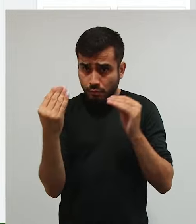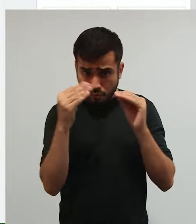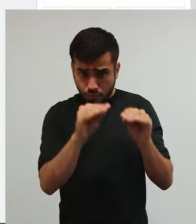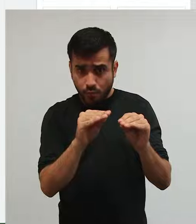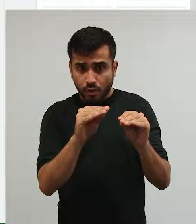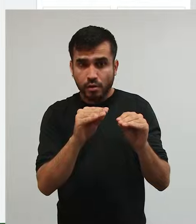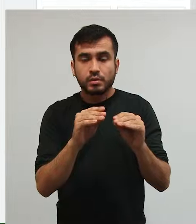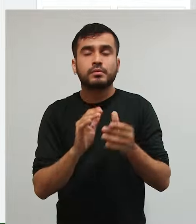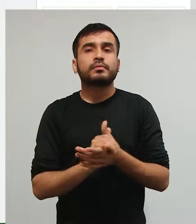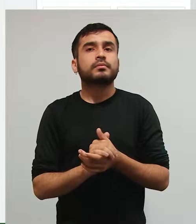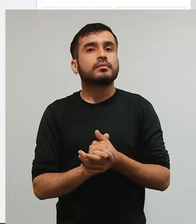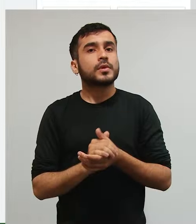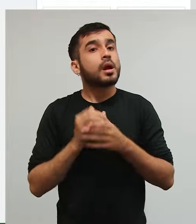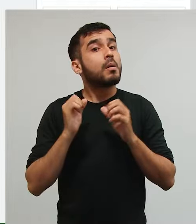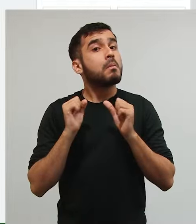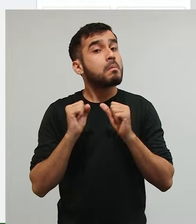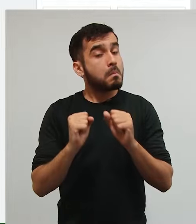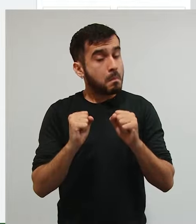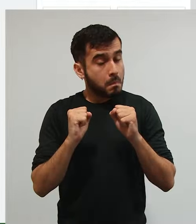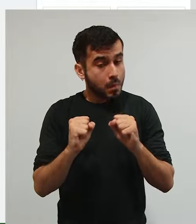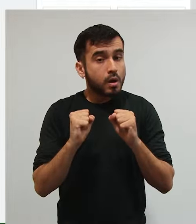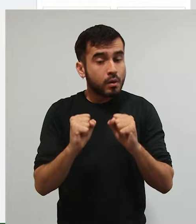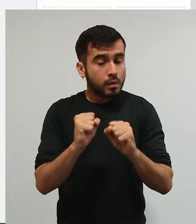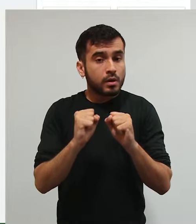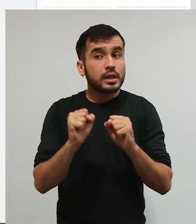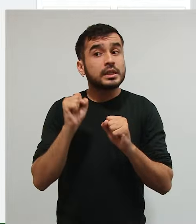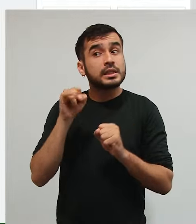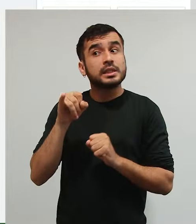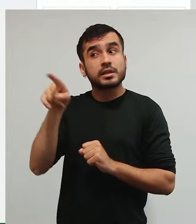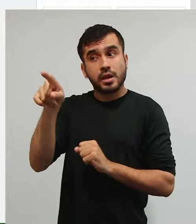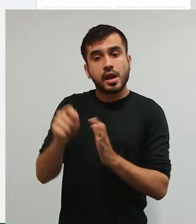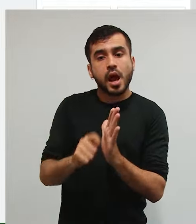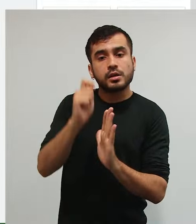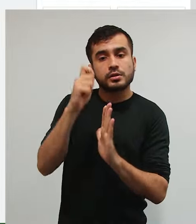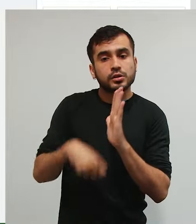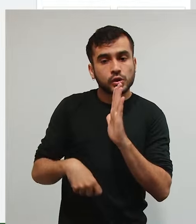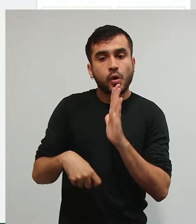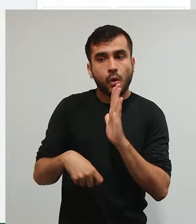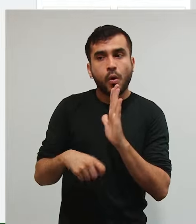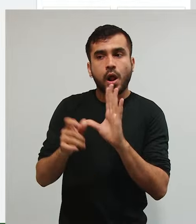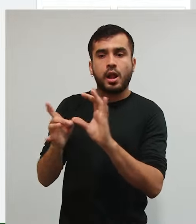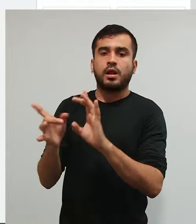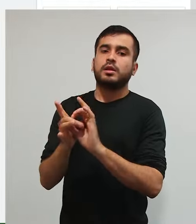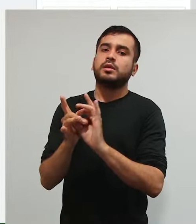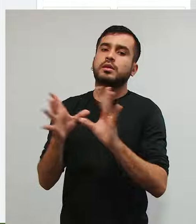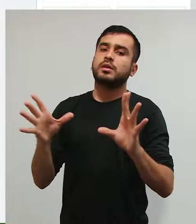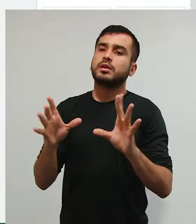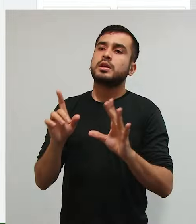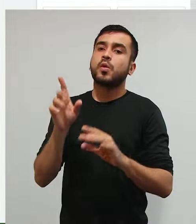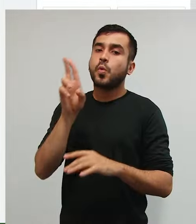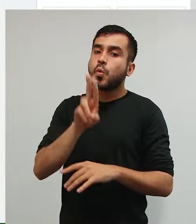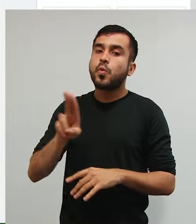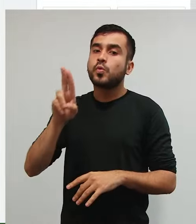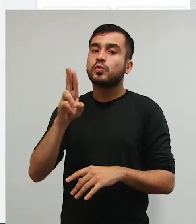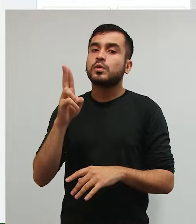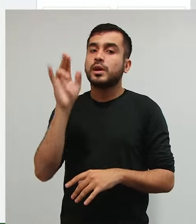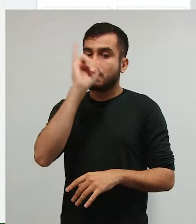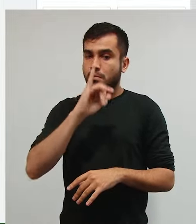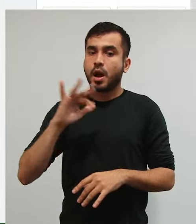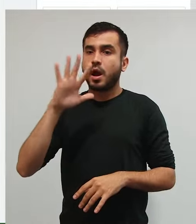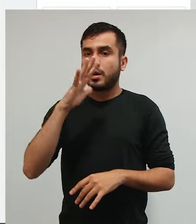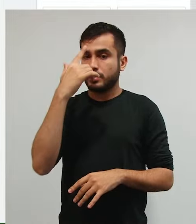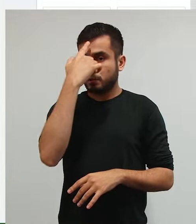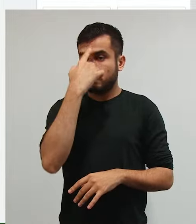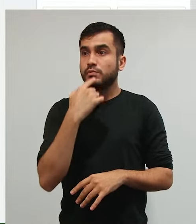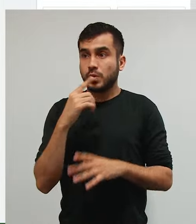carregar a imagem ou a foto que você tirou do momento da entrevista. Professora, mas eu posso colocar a foto aí do